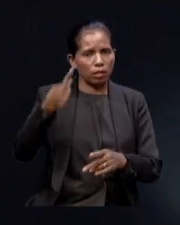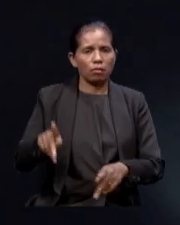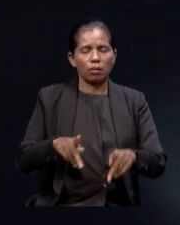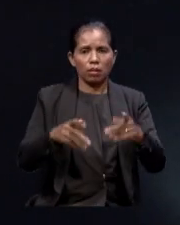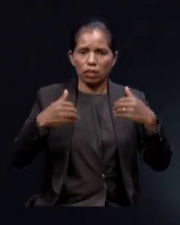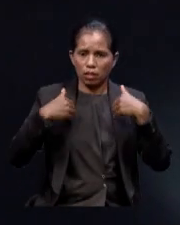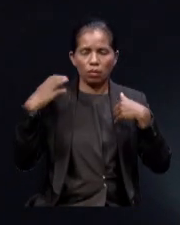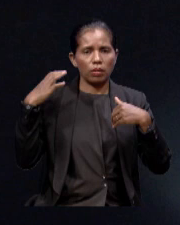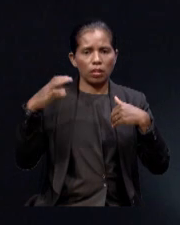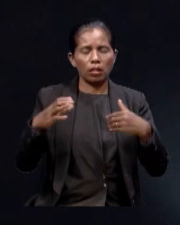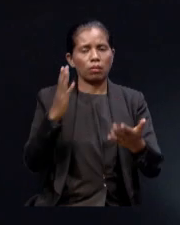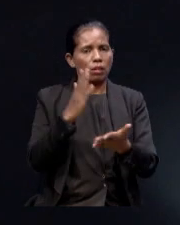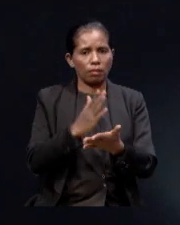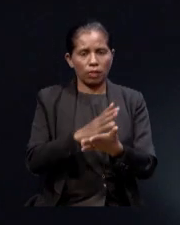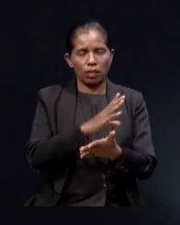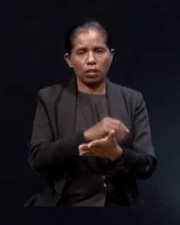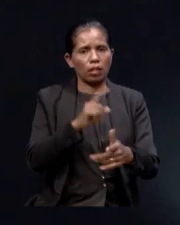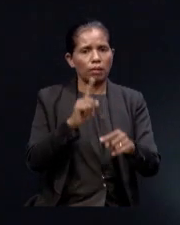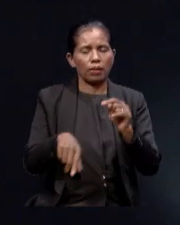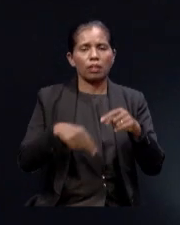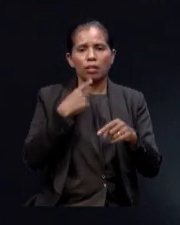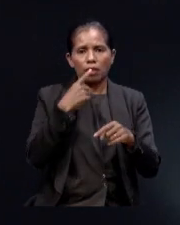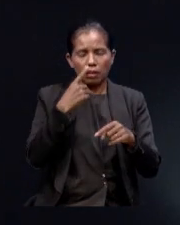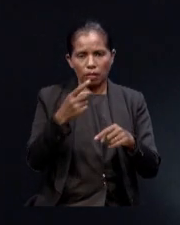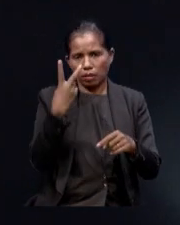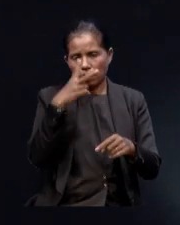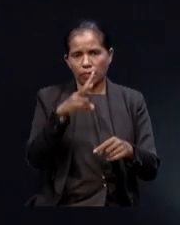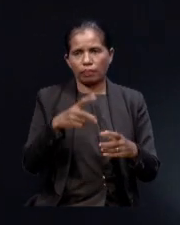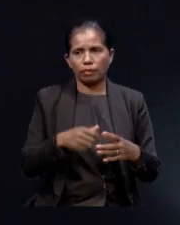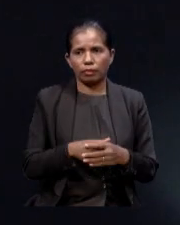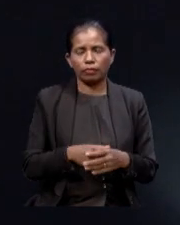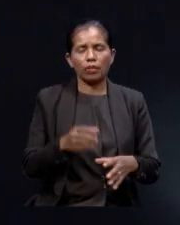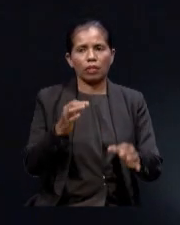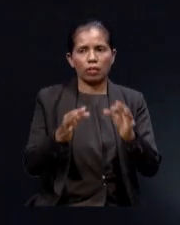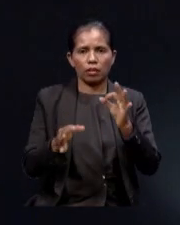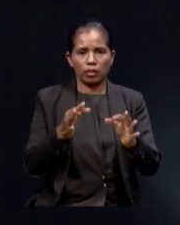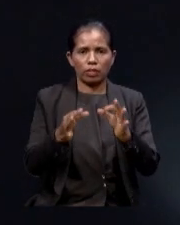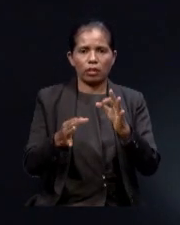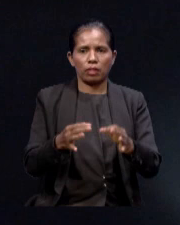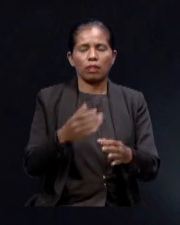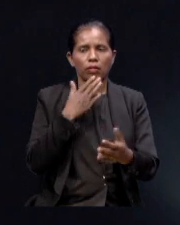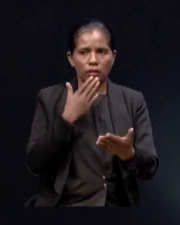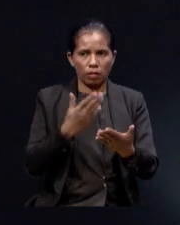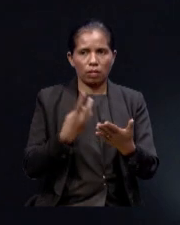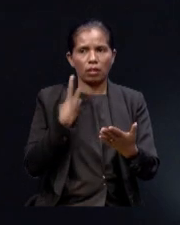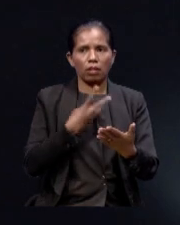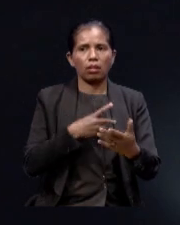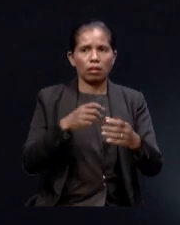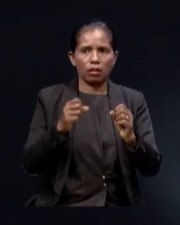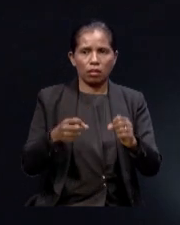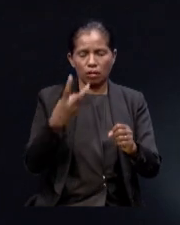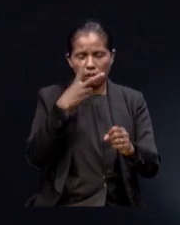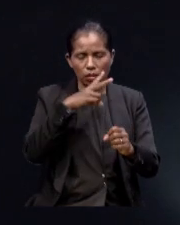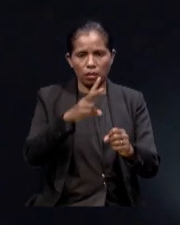porque aí faz halo só halo de controla identifica quando ia infração né porque ia a mim tem que lhe o valiga vai